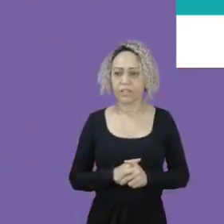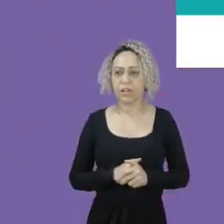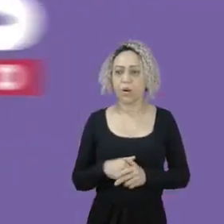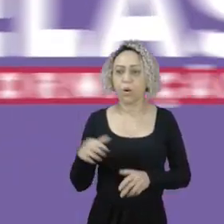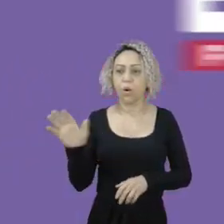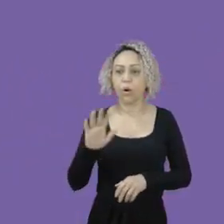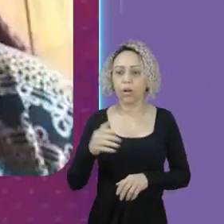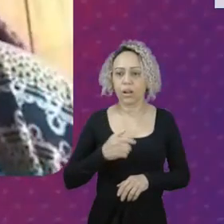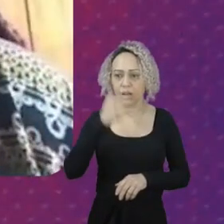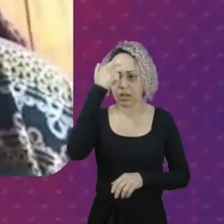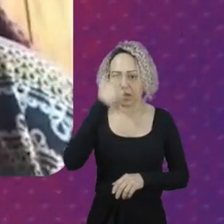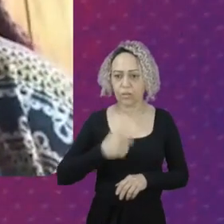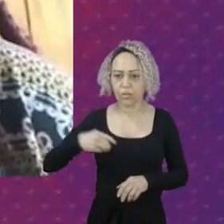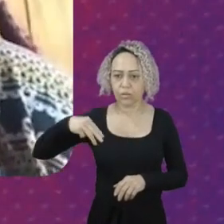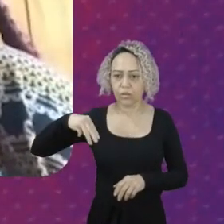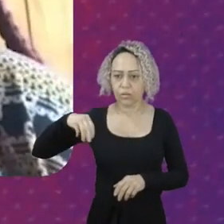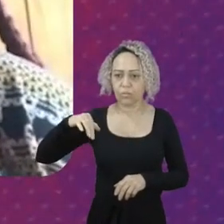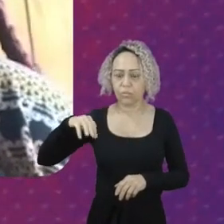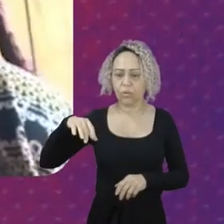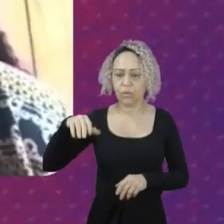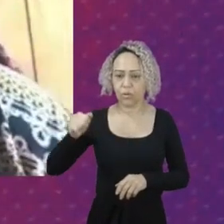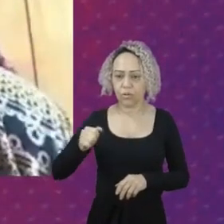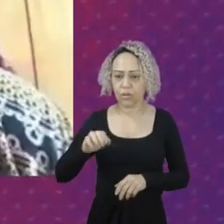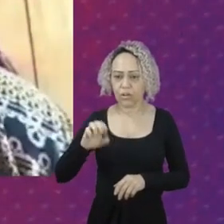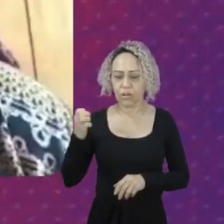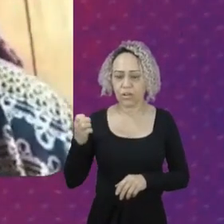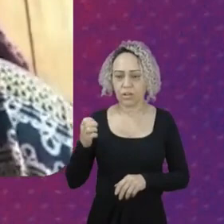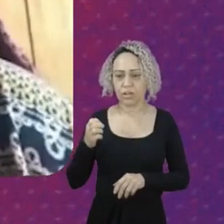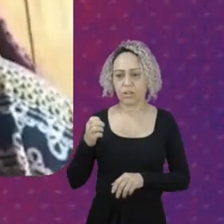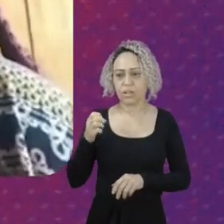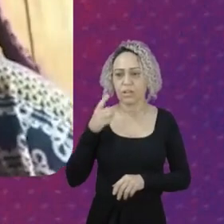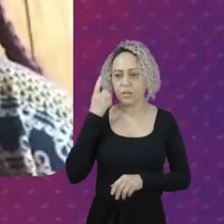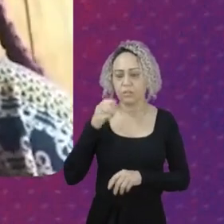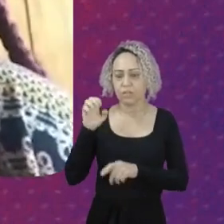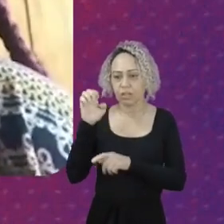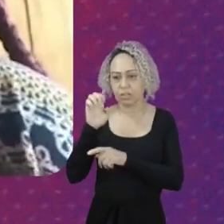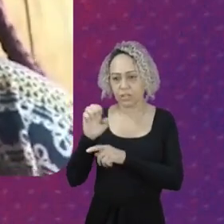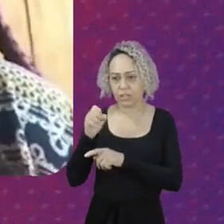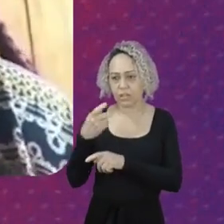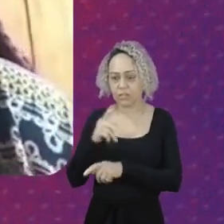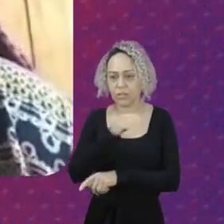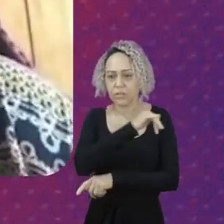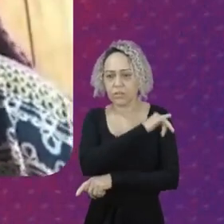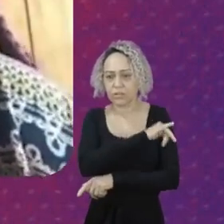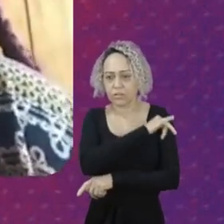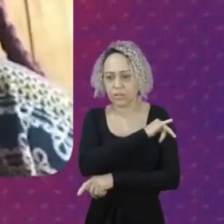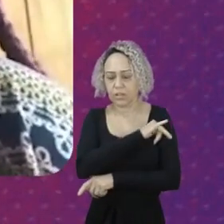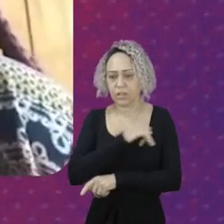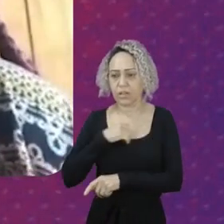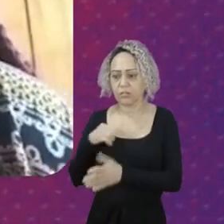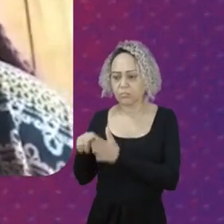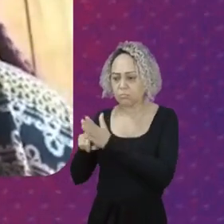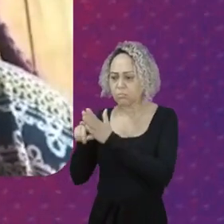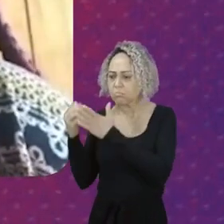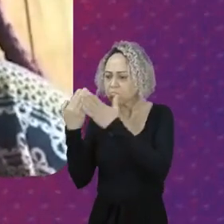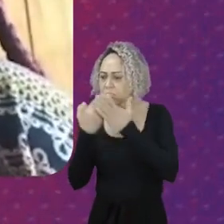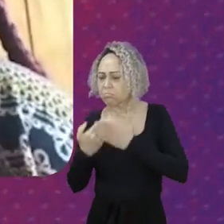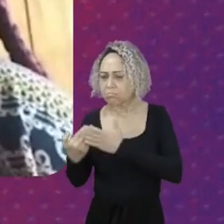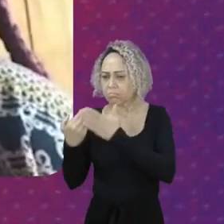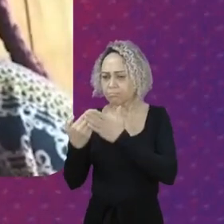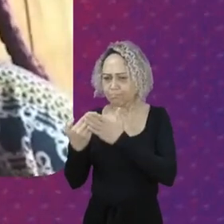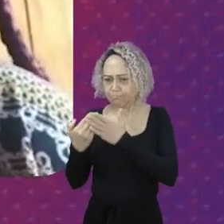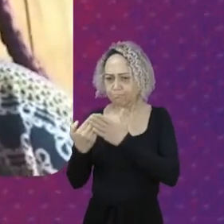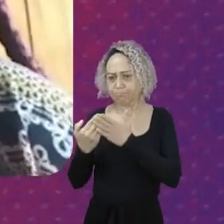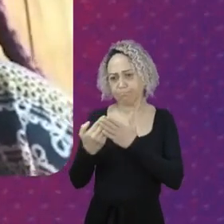Olá, eu sou Mônica Francisco, ex-deputada estadual aqui pelo Rio de Janeiro, cientista social e pesquisadora no dicionário